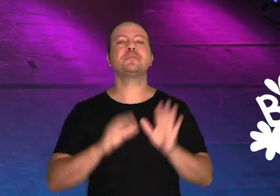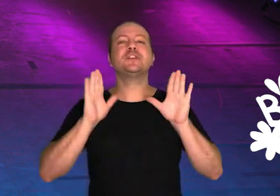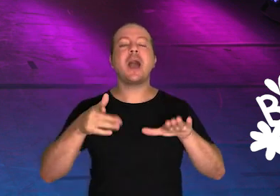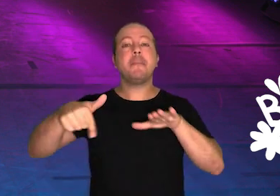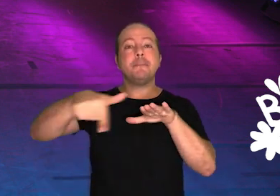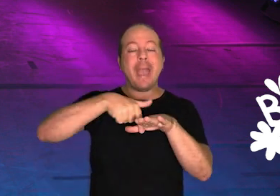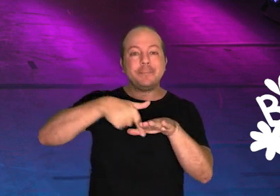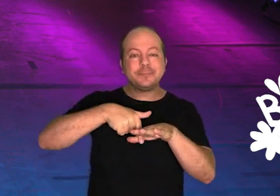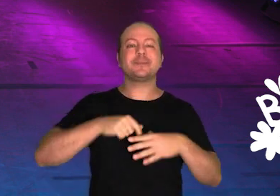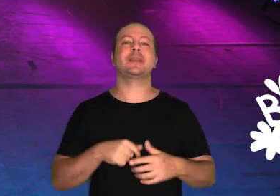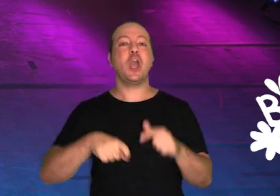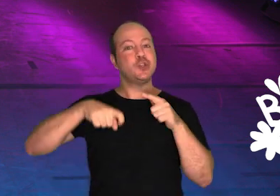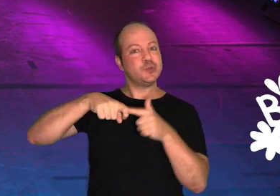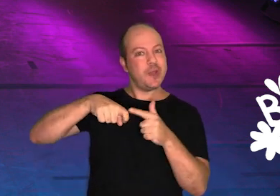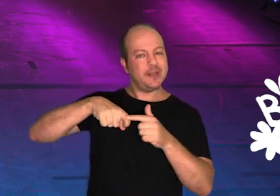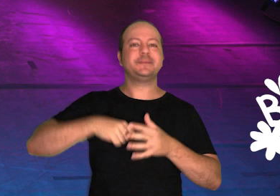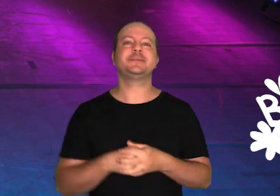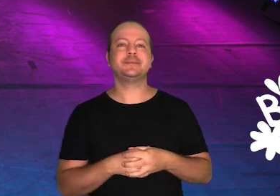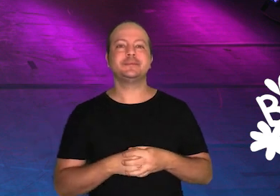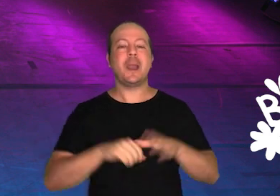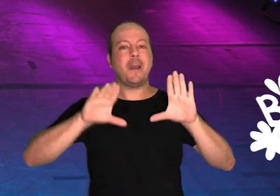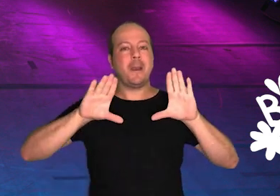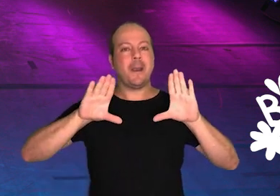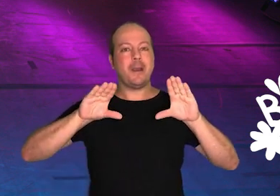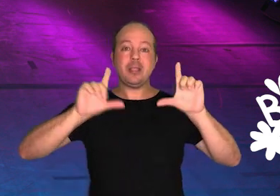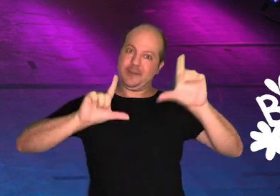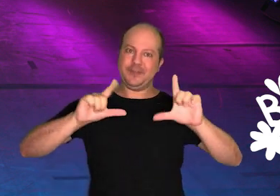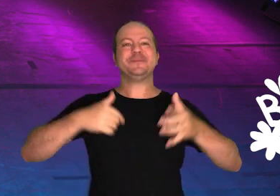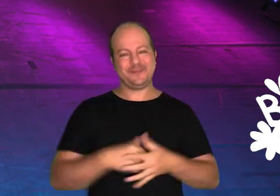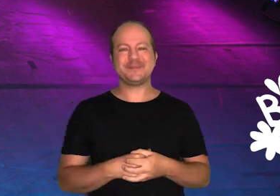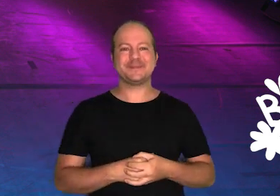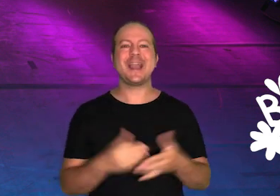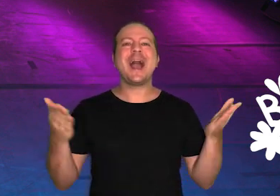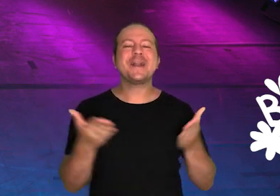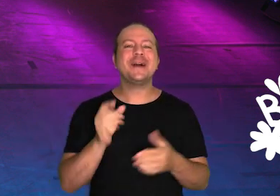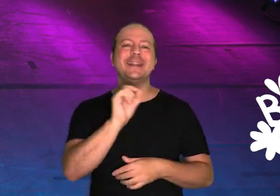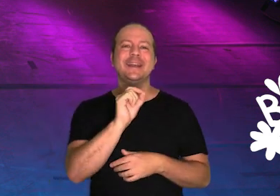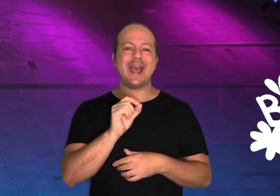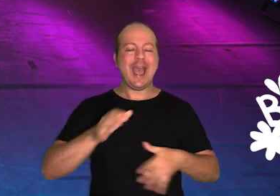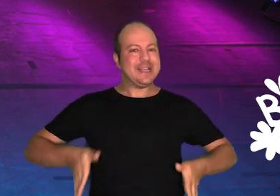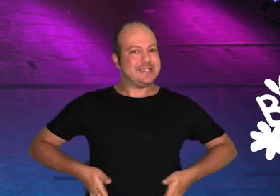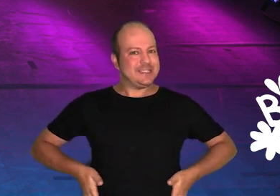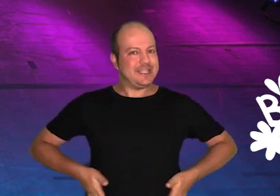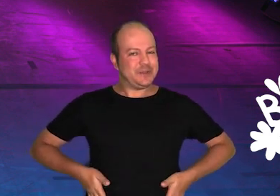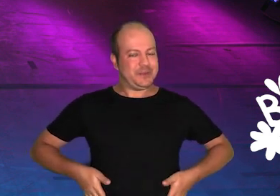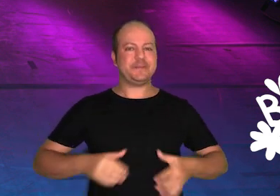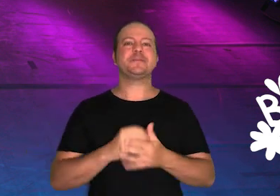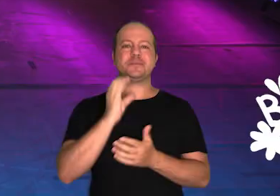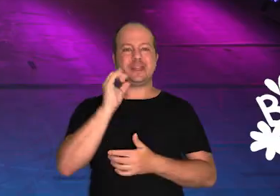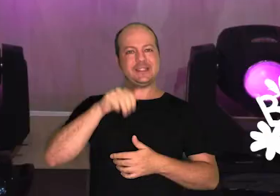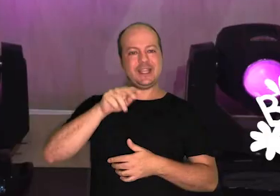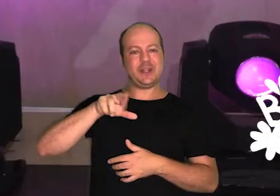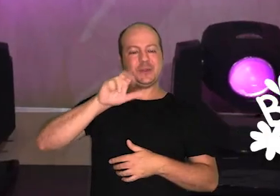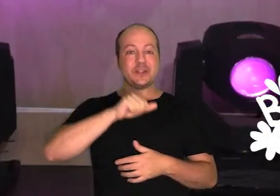hoje? Pés. Hoje? Joelhos. A? Televisão. E agora vamos aquecer a cintura. Para aquecer a cintura é só girar.